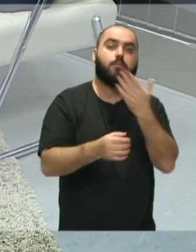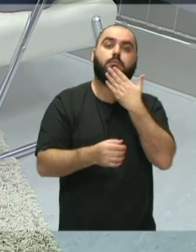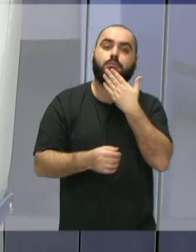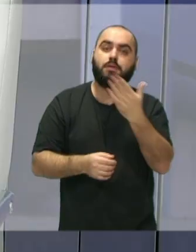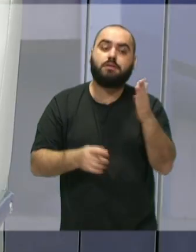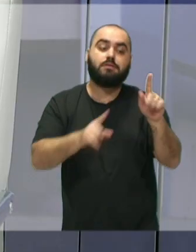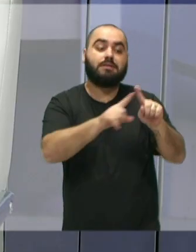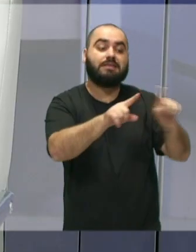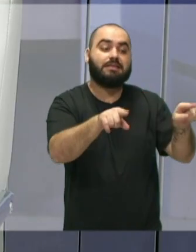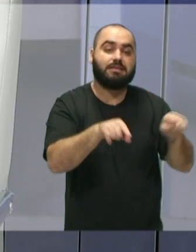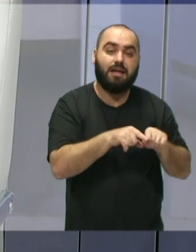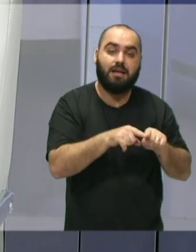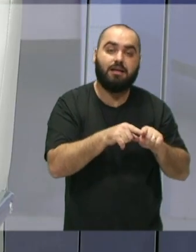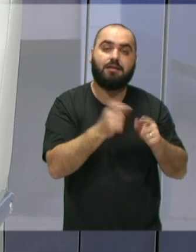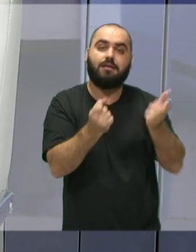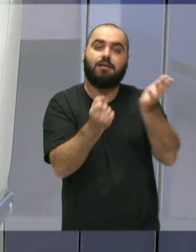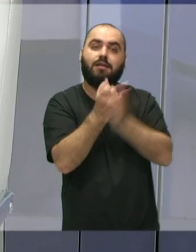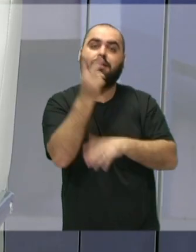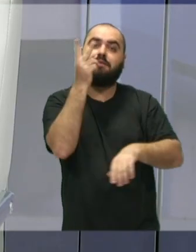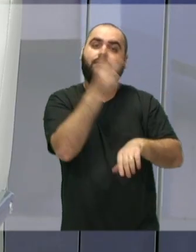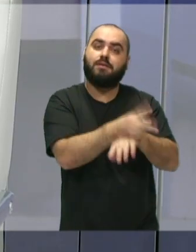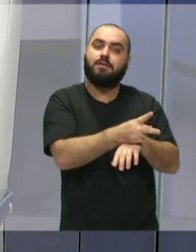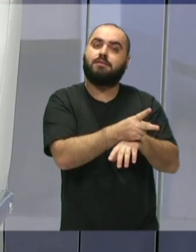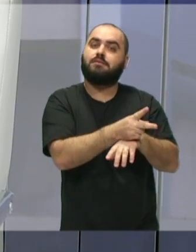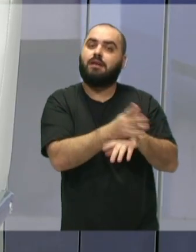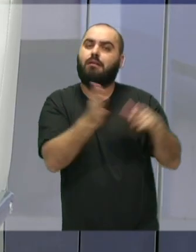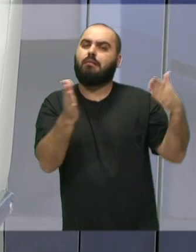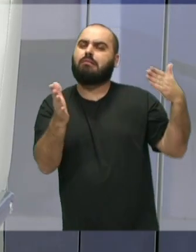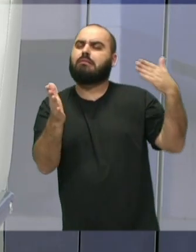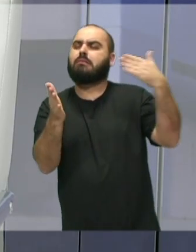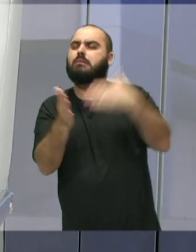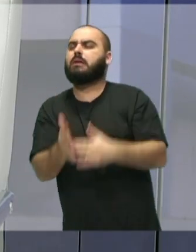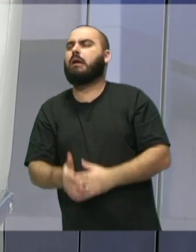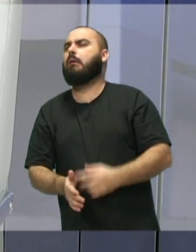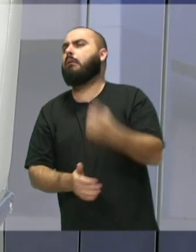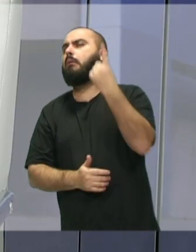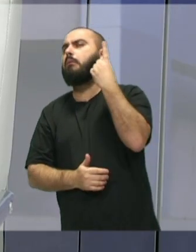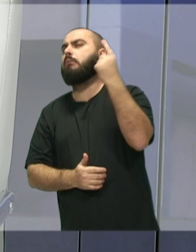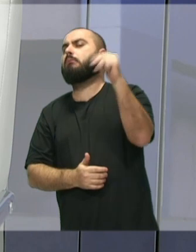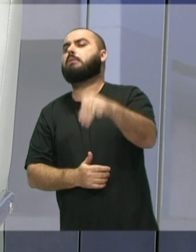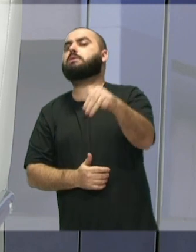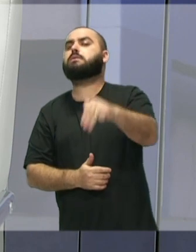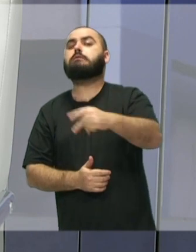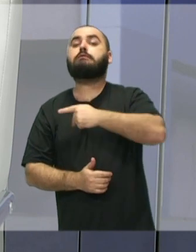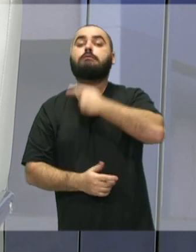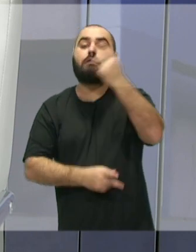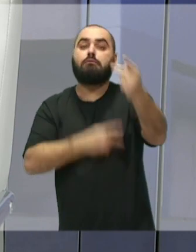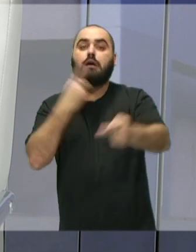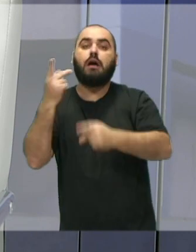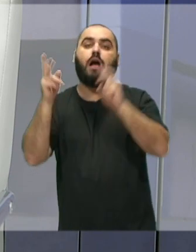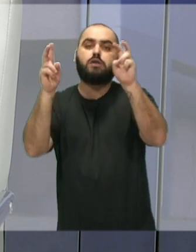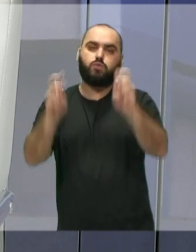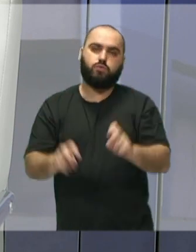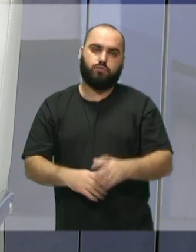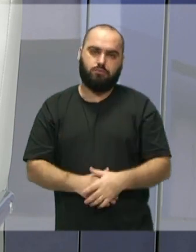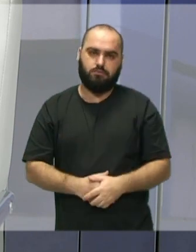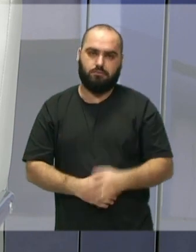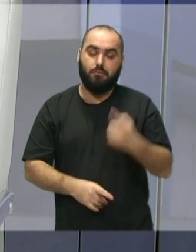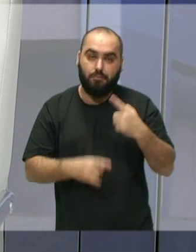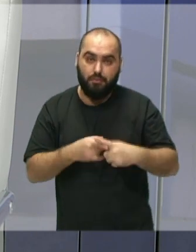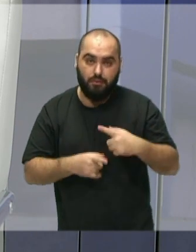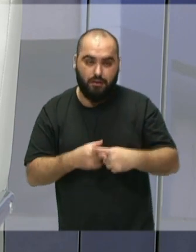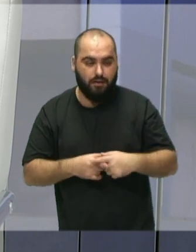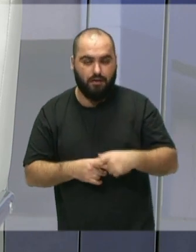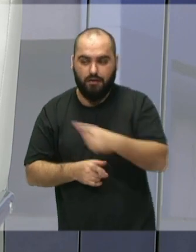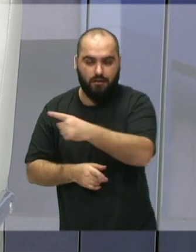sala, façam vídeos de segundos, no máximo até 1 minuto, falando sobre o tema. Porque a nossa ideia é o quê? Que eles